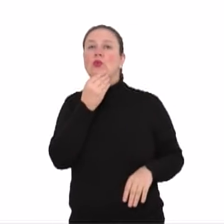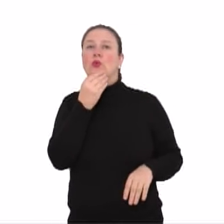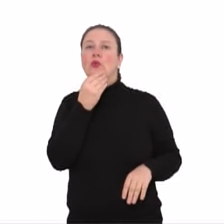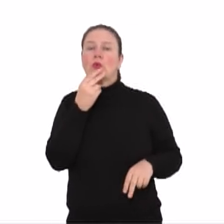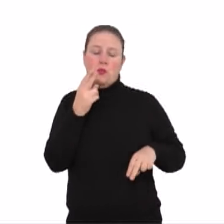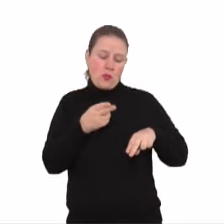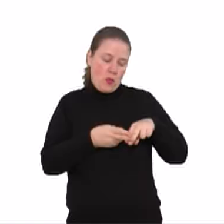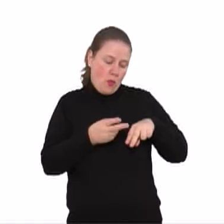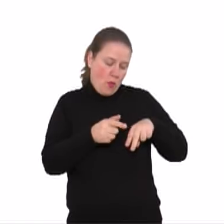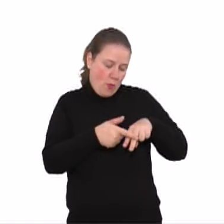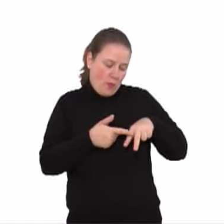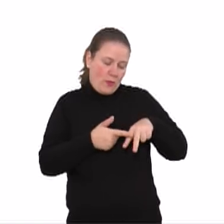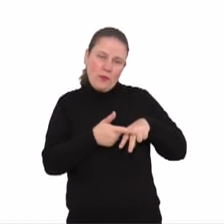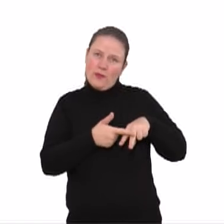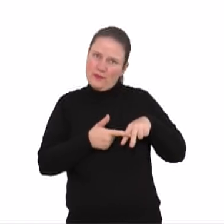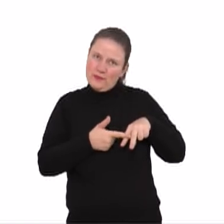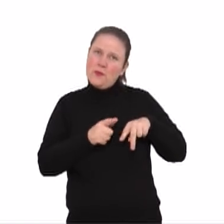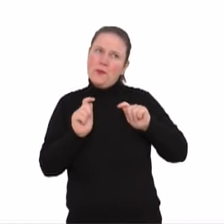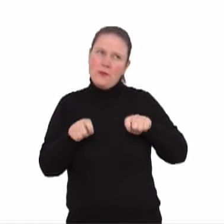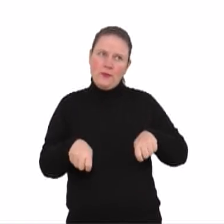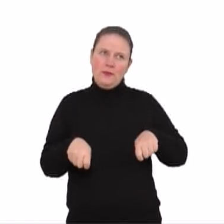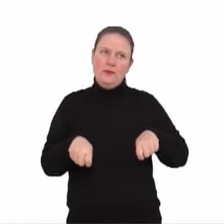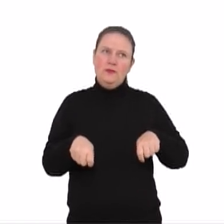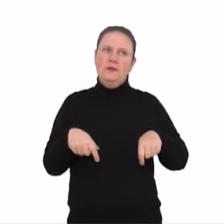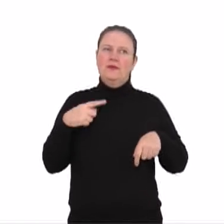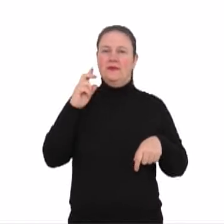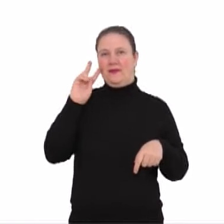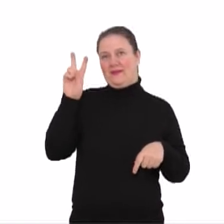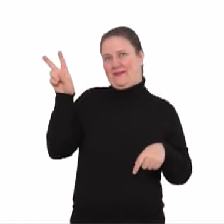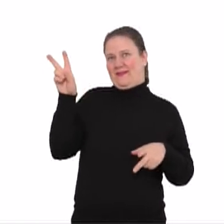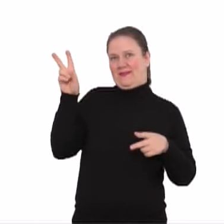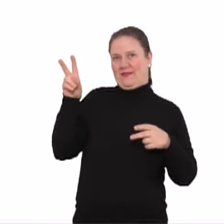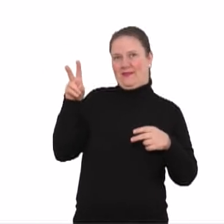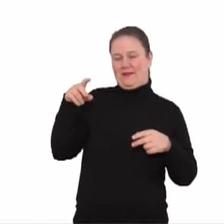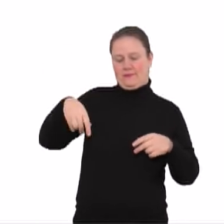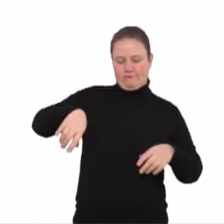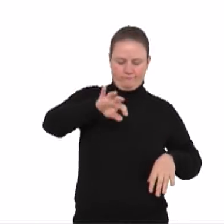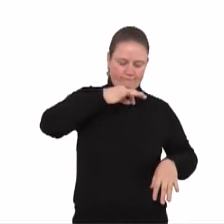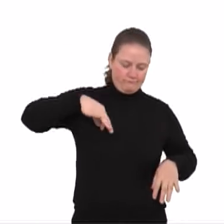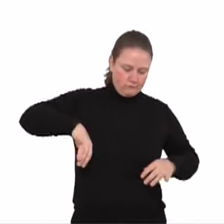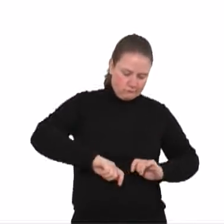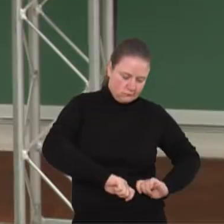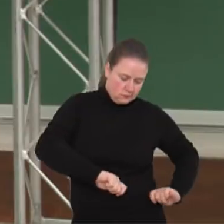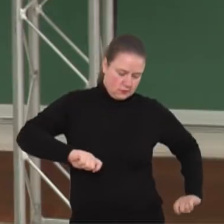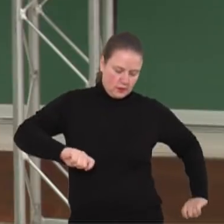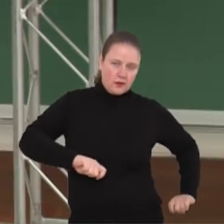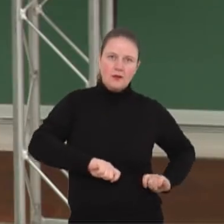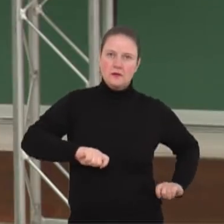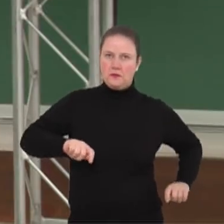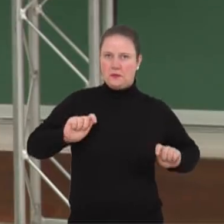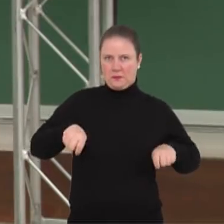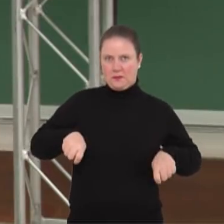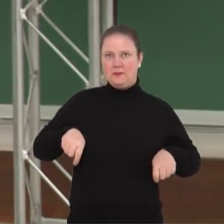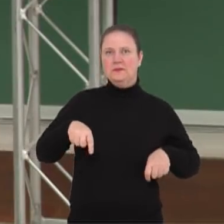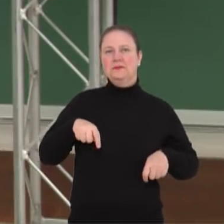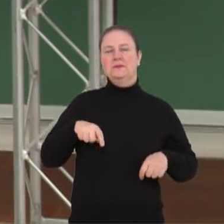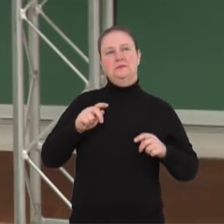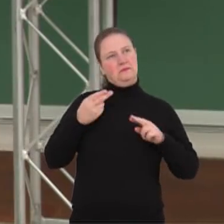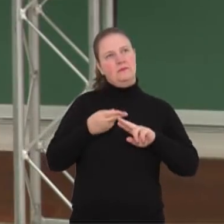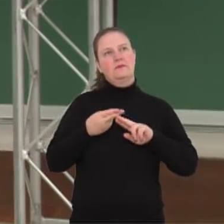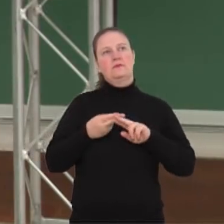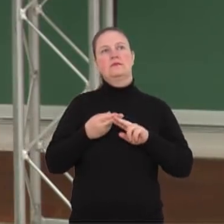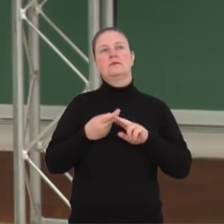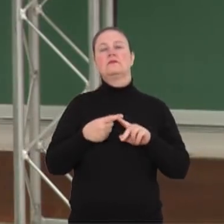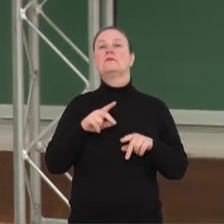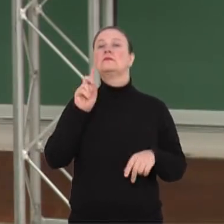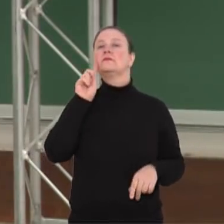uma sunga. E o sarong, o que será que é isso? É a nossa canga, né? A gente chama de canga aqui no Brasil.